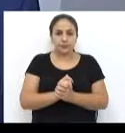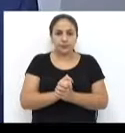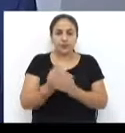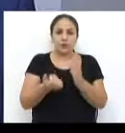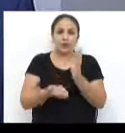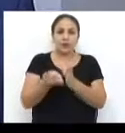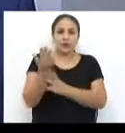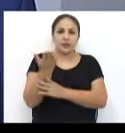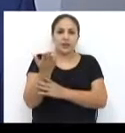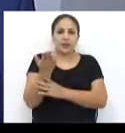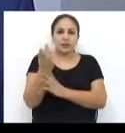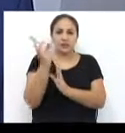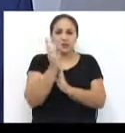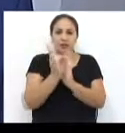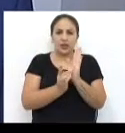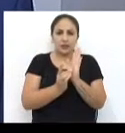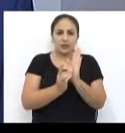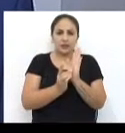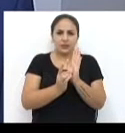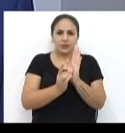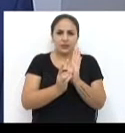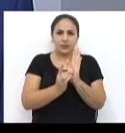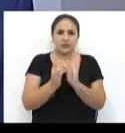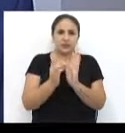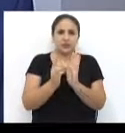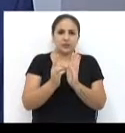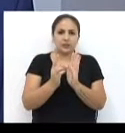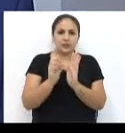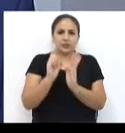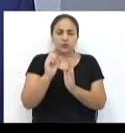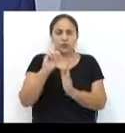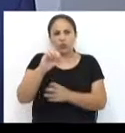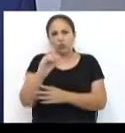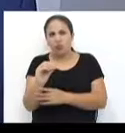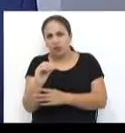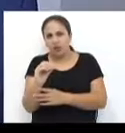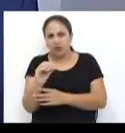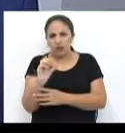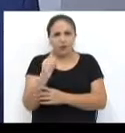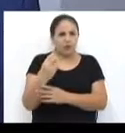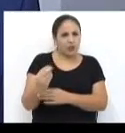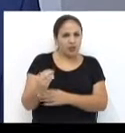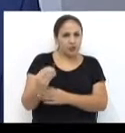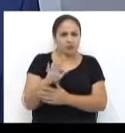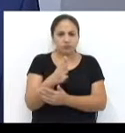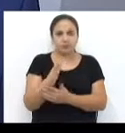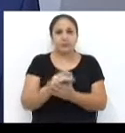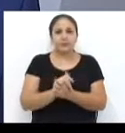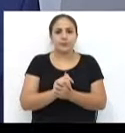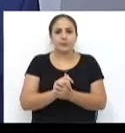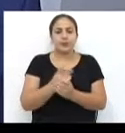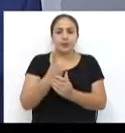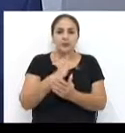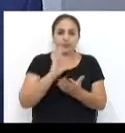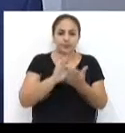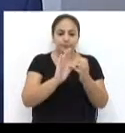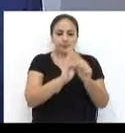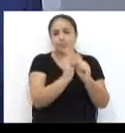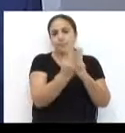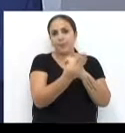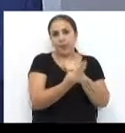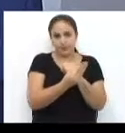Que foi construído lá no início da década de... no final da década de 80 e início da década de 90, que constituiu